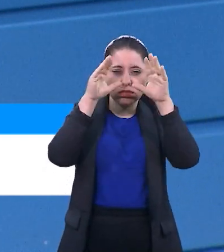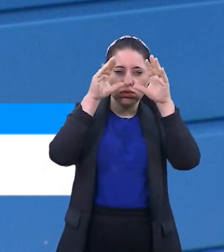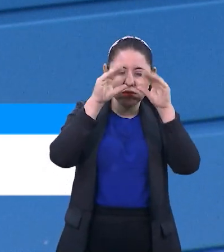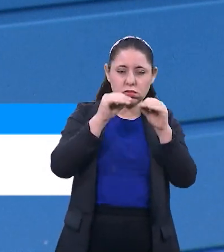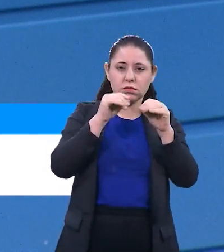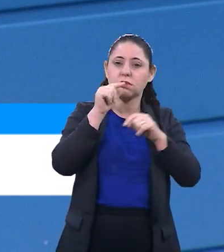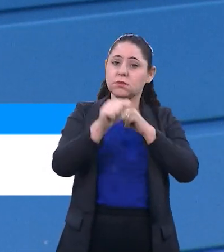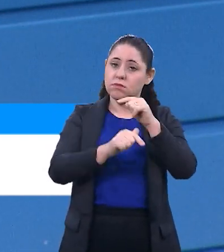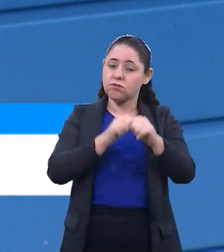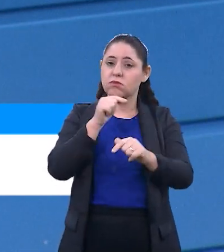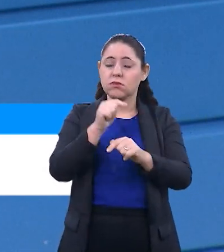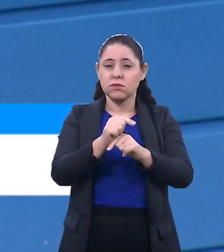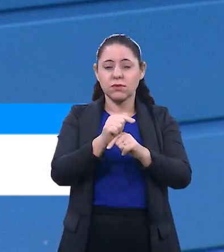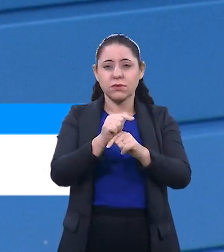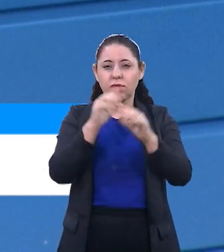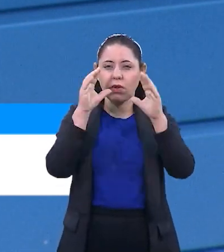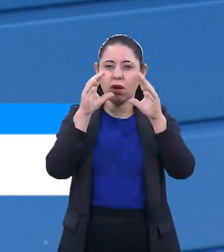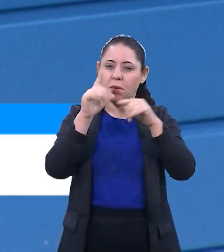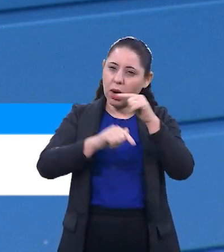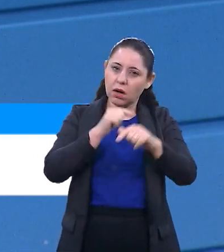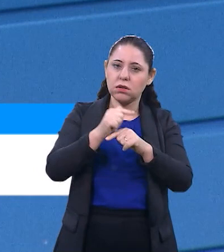noturno e que trabalham